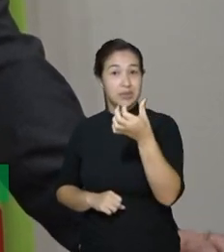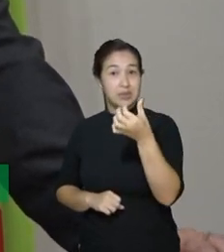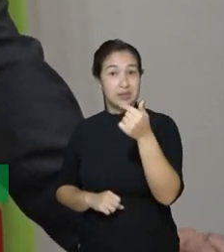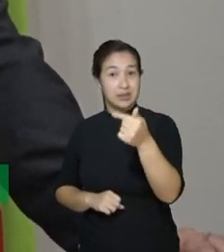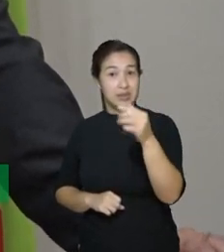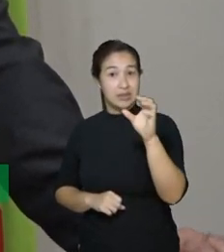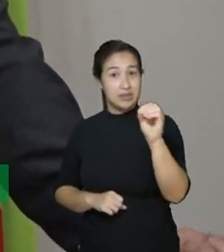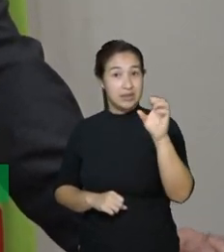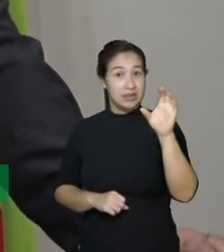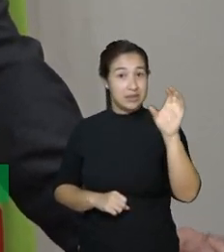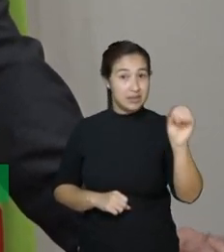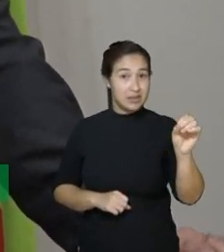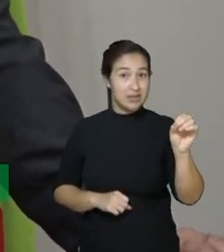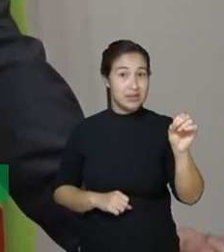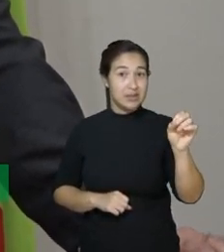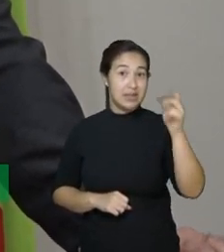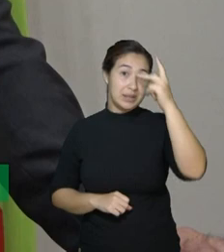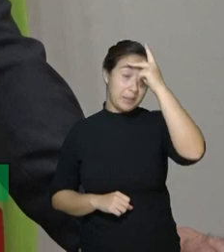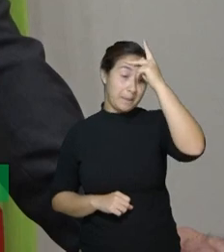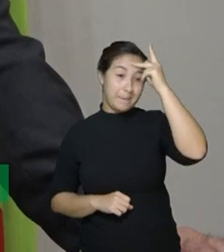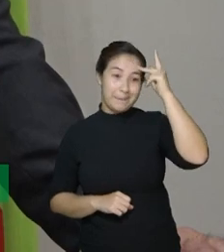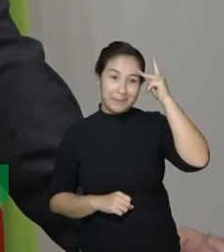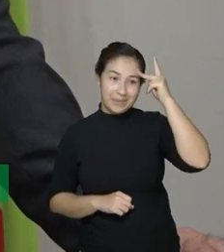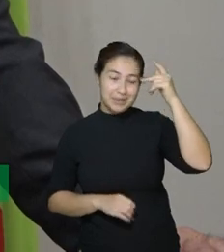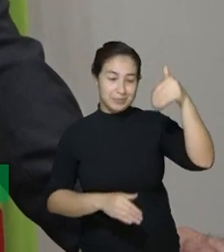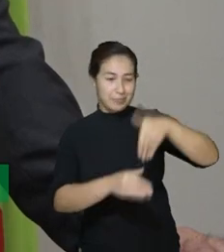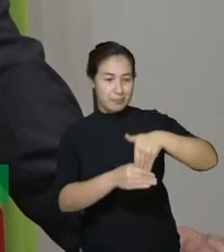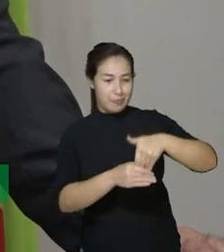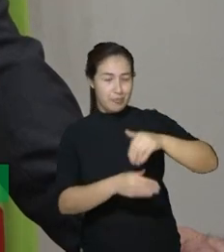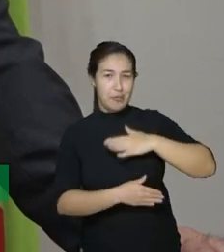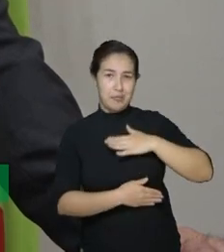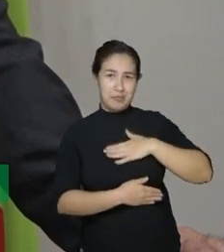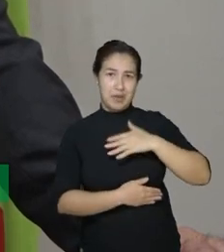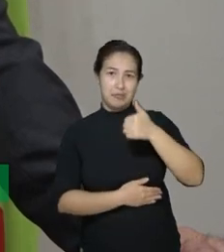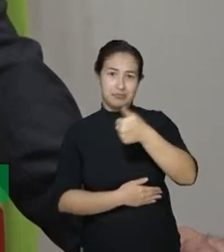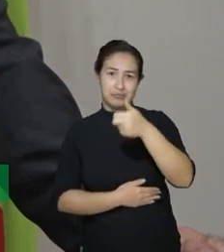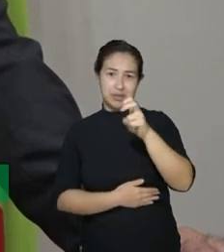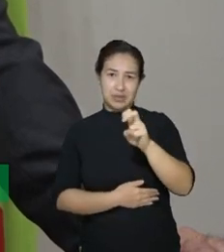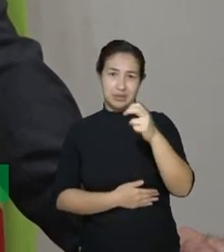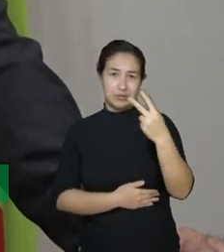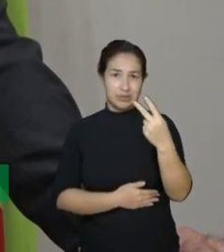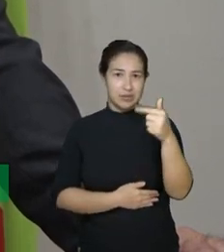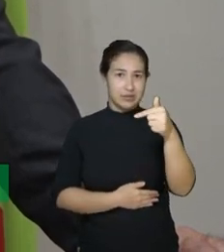271.700 vezes alguém apertou o 15.270.